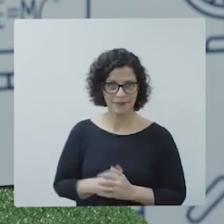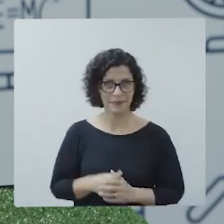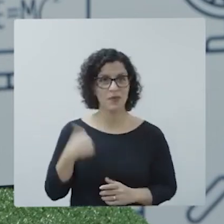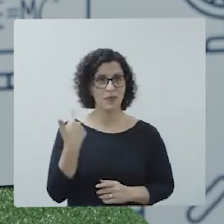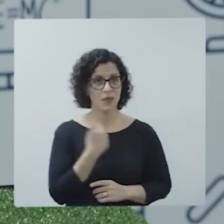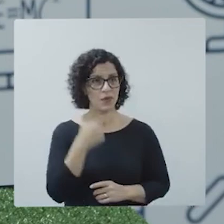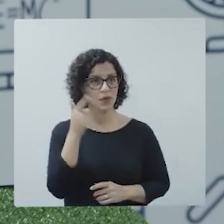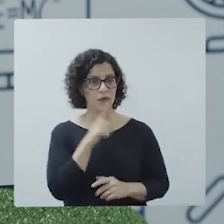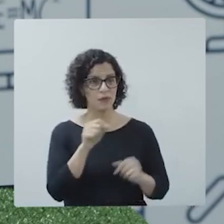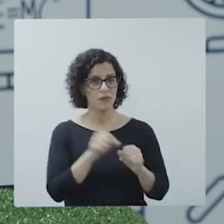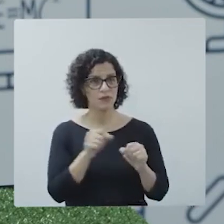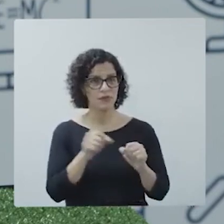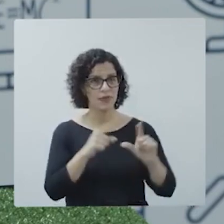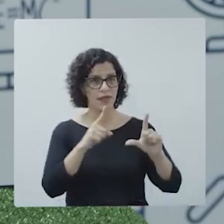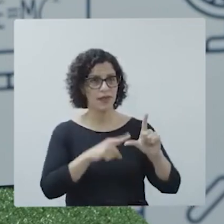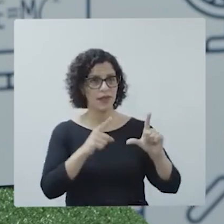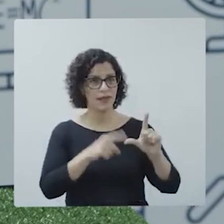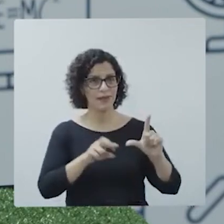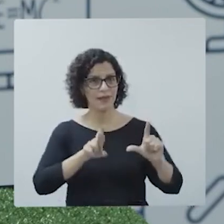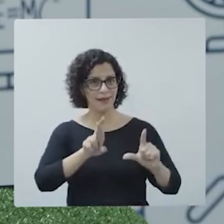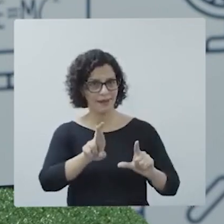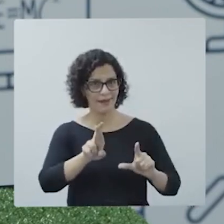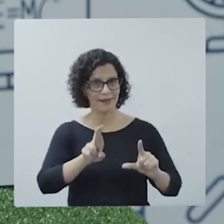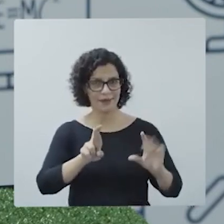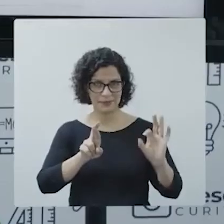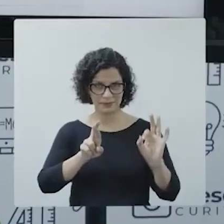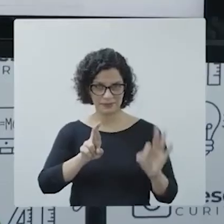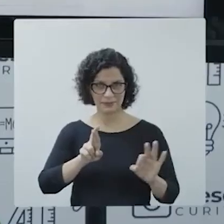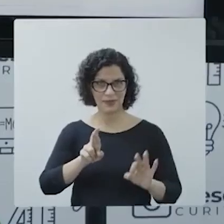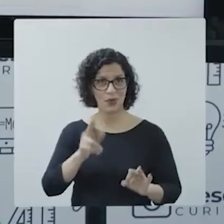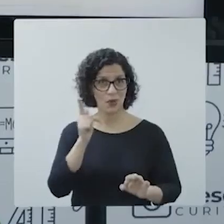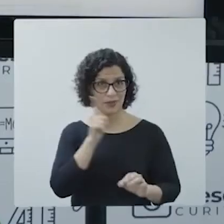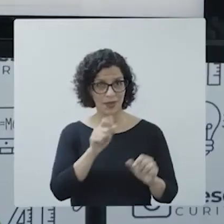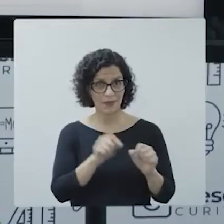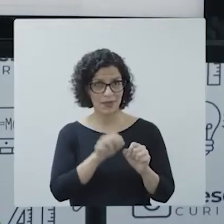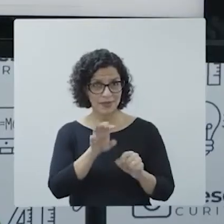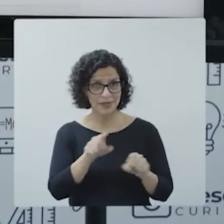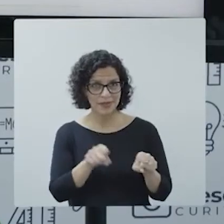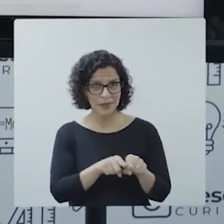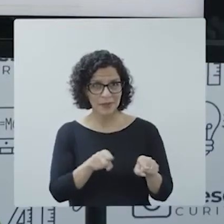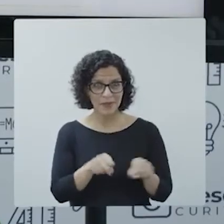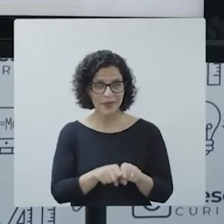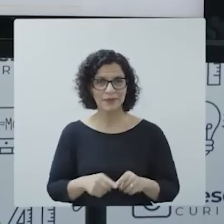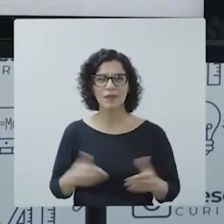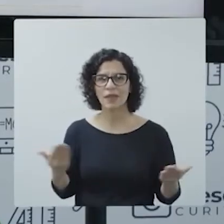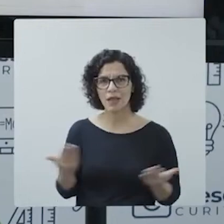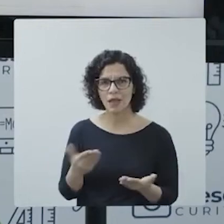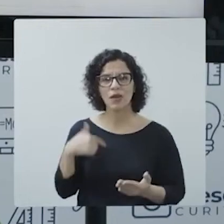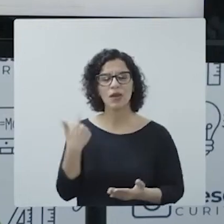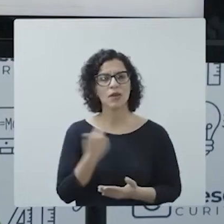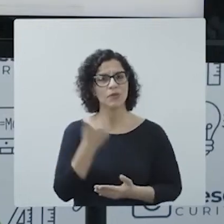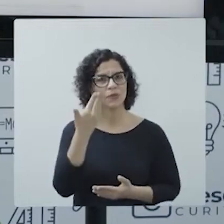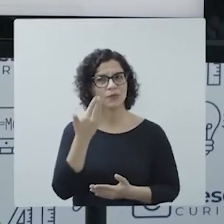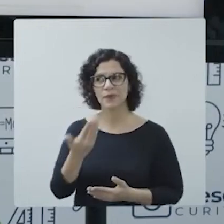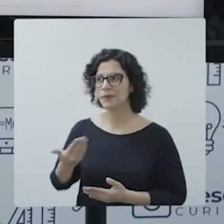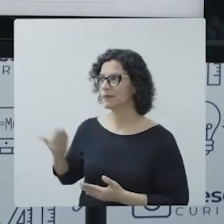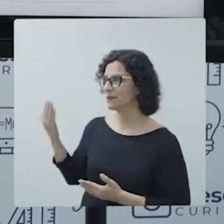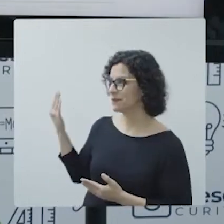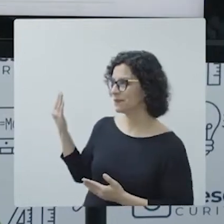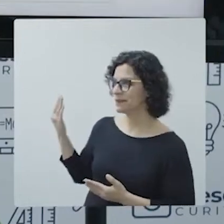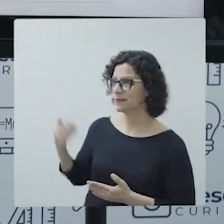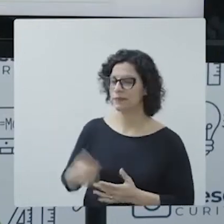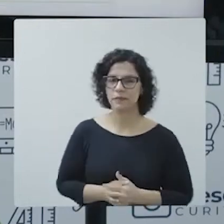nós temos a letrinha R. Você faz assim também? E agora olhem lá